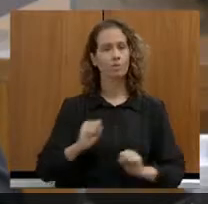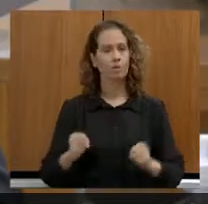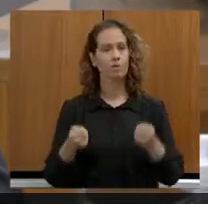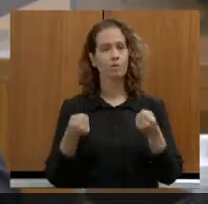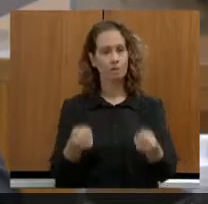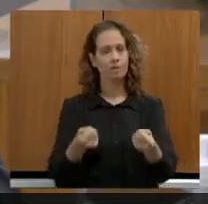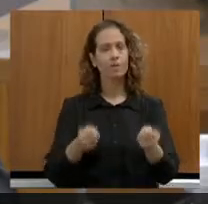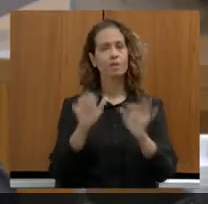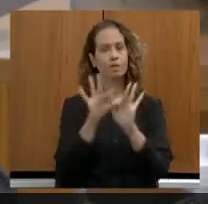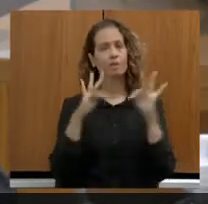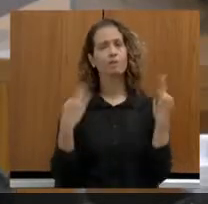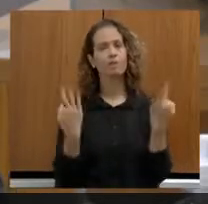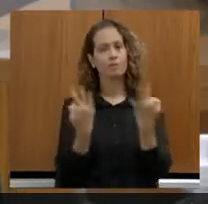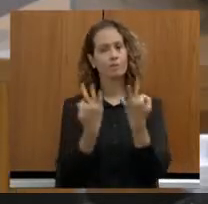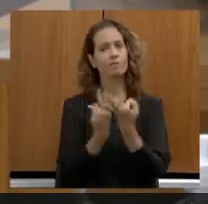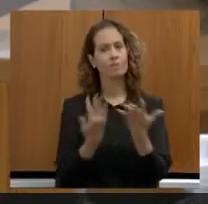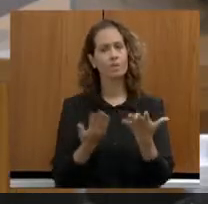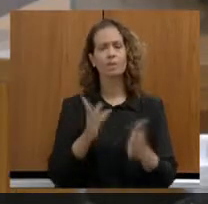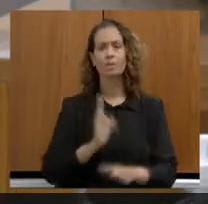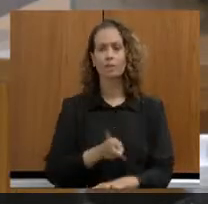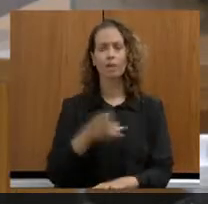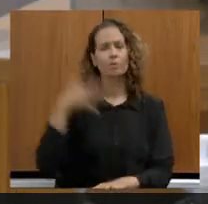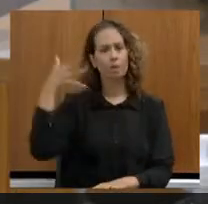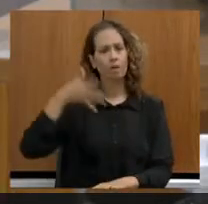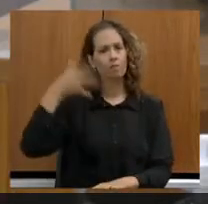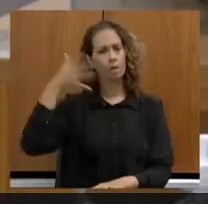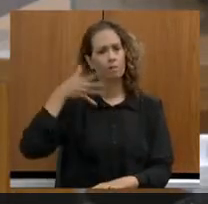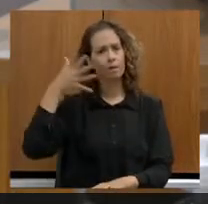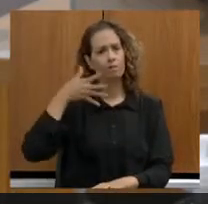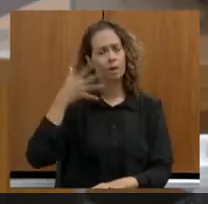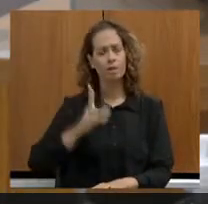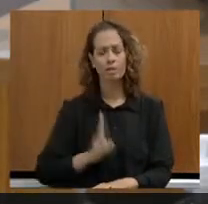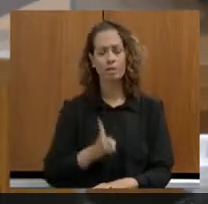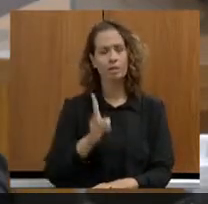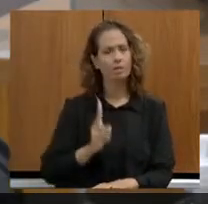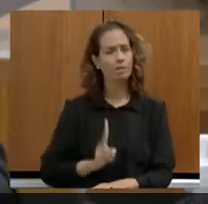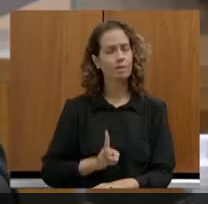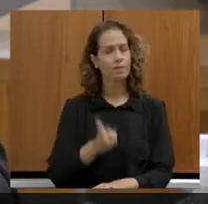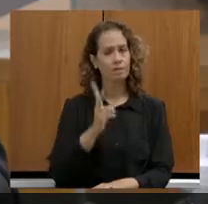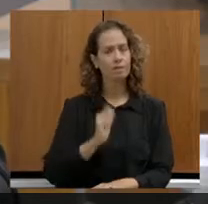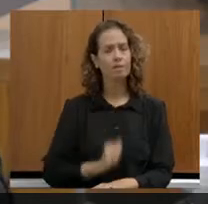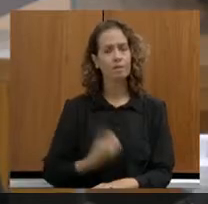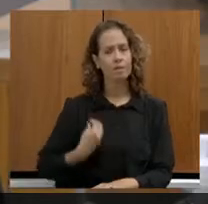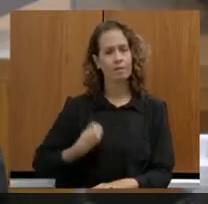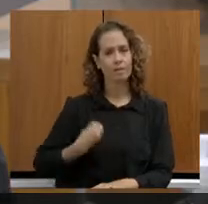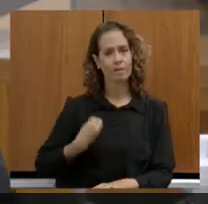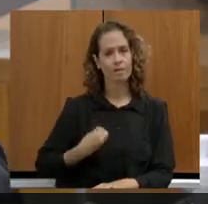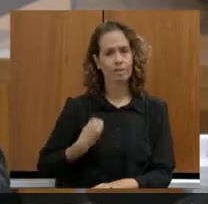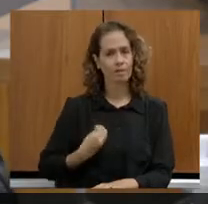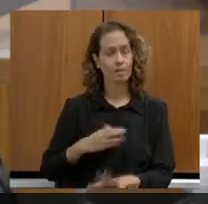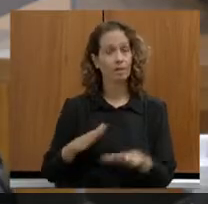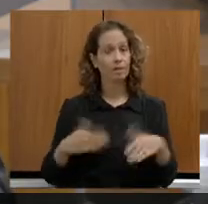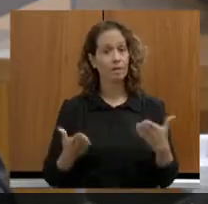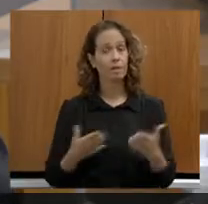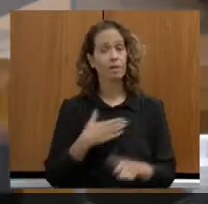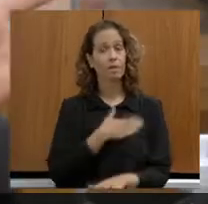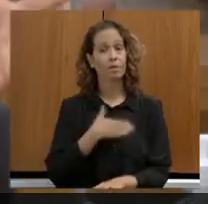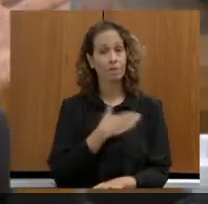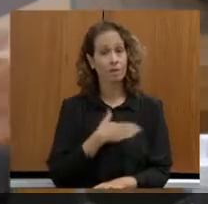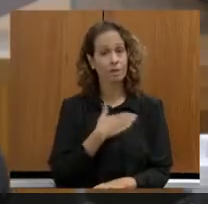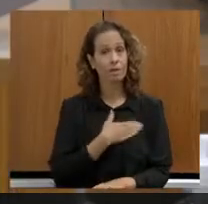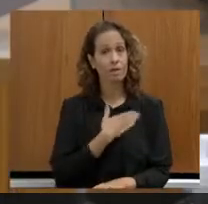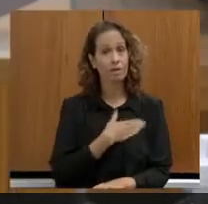família em todas as minhas falas em todos os meus procedimentos é na vida então eu gostaria de